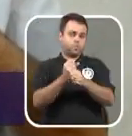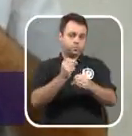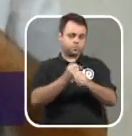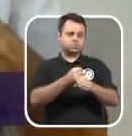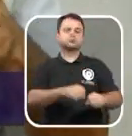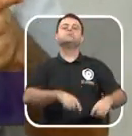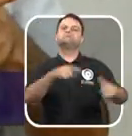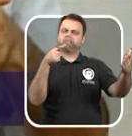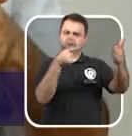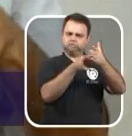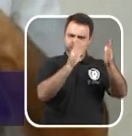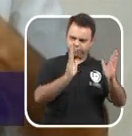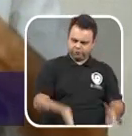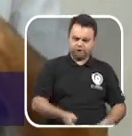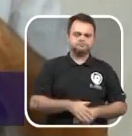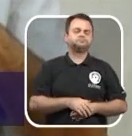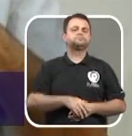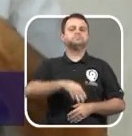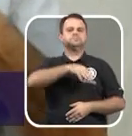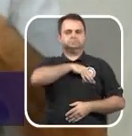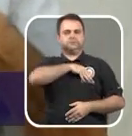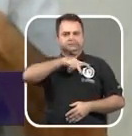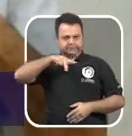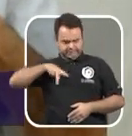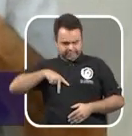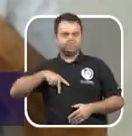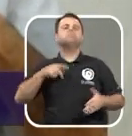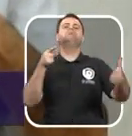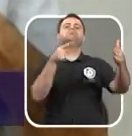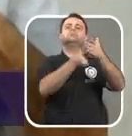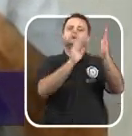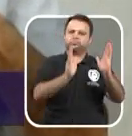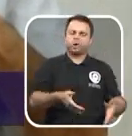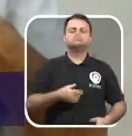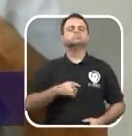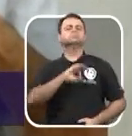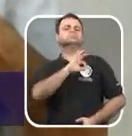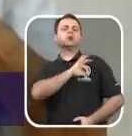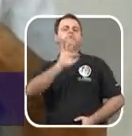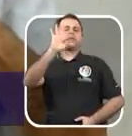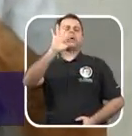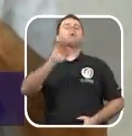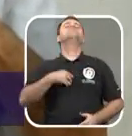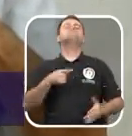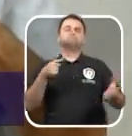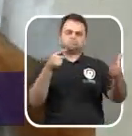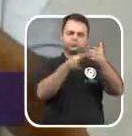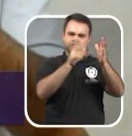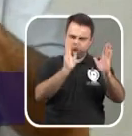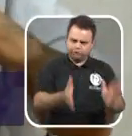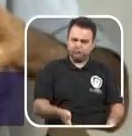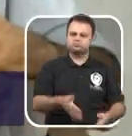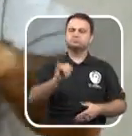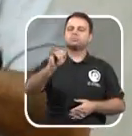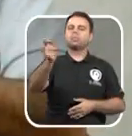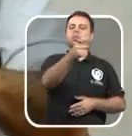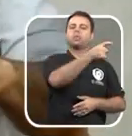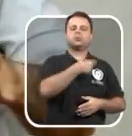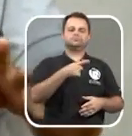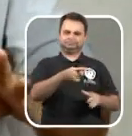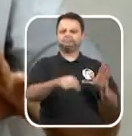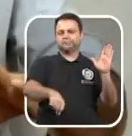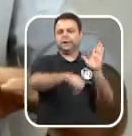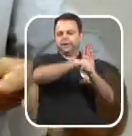Público, Civil e Criminal, e na Polícia Federal por conta de crime contra a ordem tributária. A Polícia Federal, se fosse só